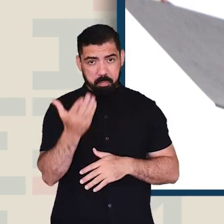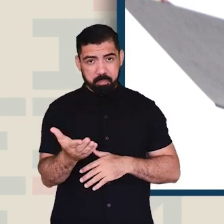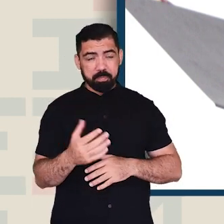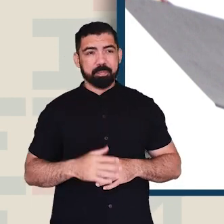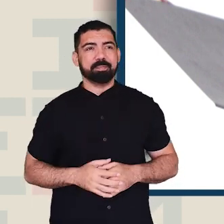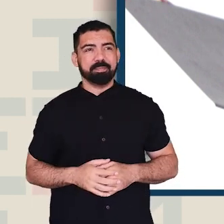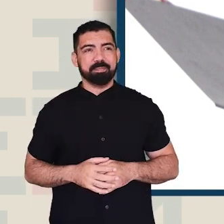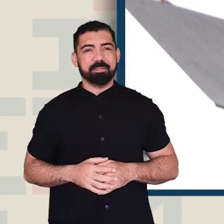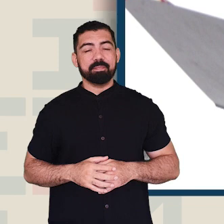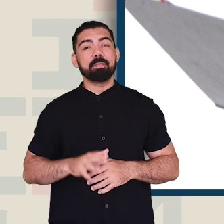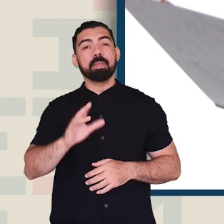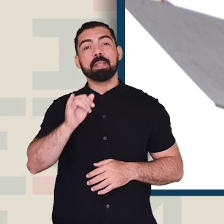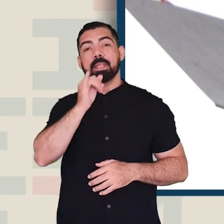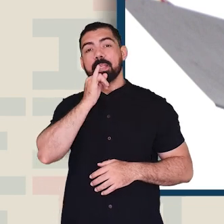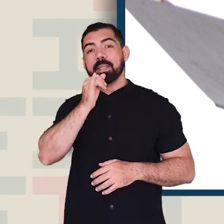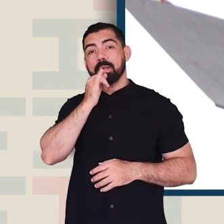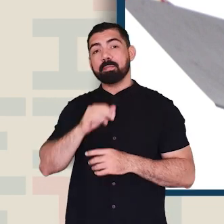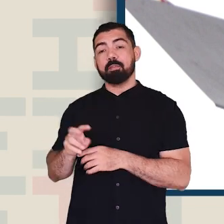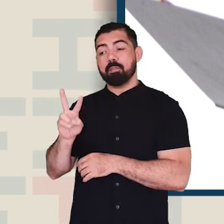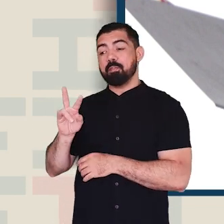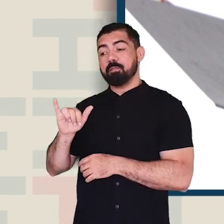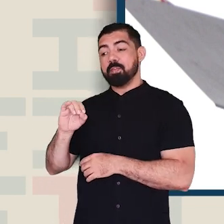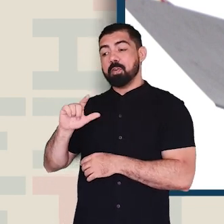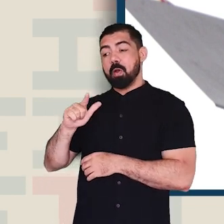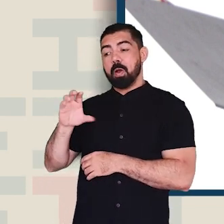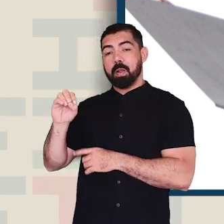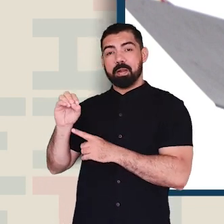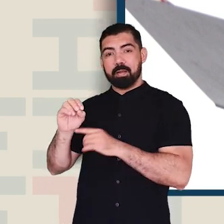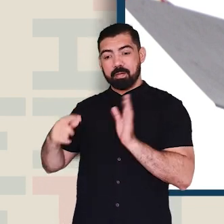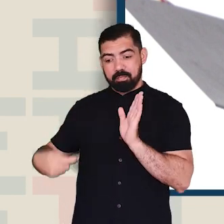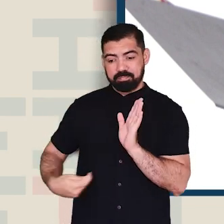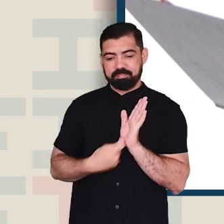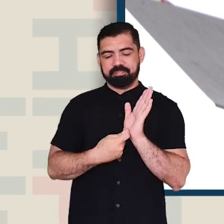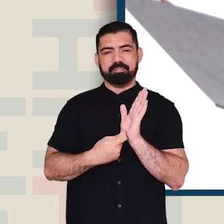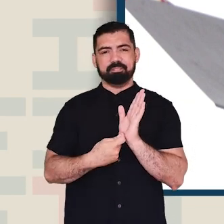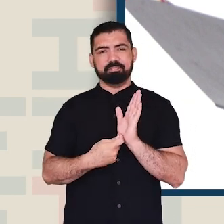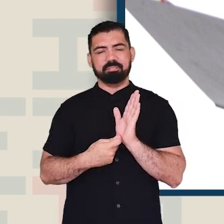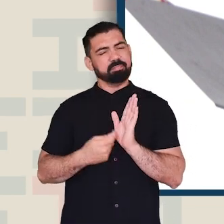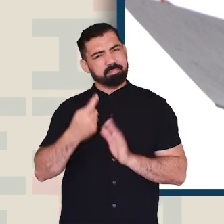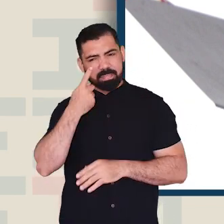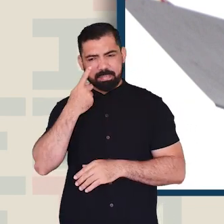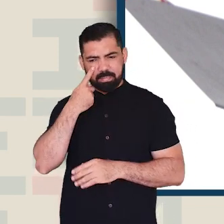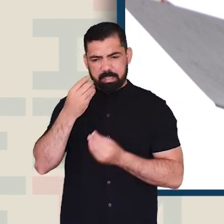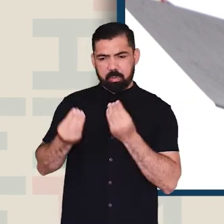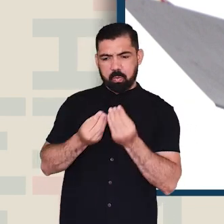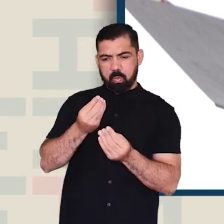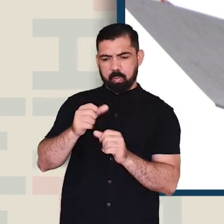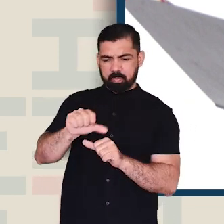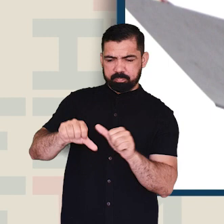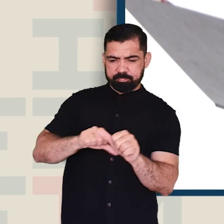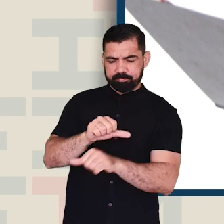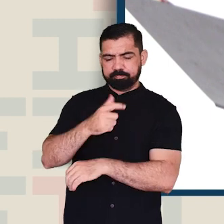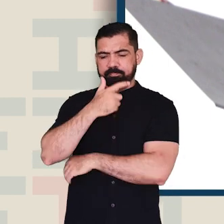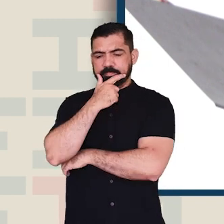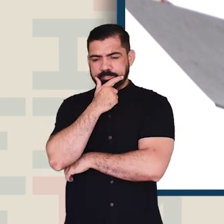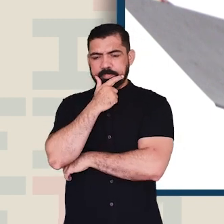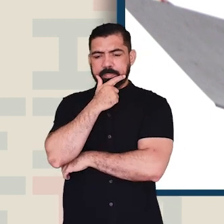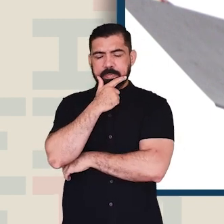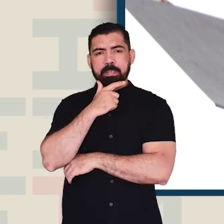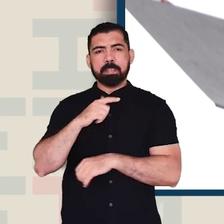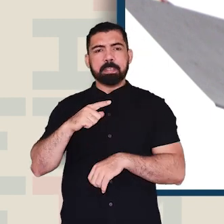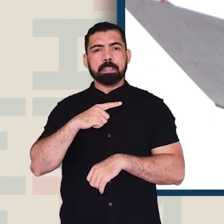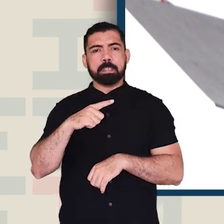quando era eletrificado, ele dá microfonia, e aí eles viram um jeito de tornar o instrumento com um